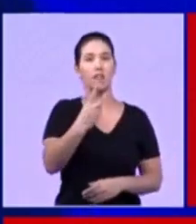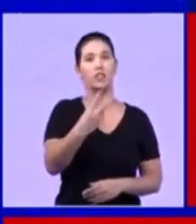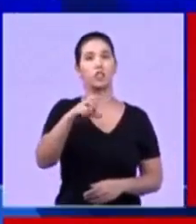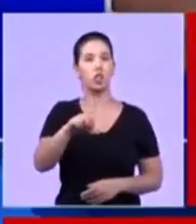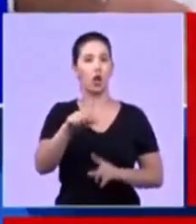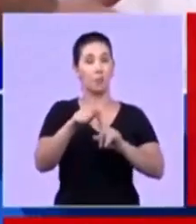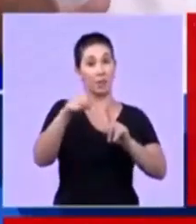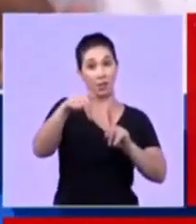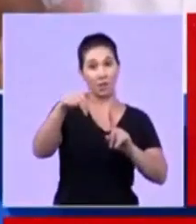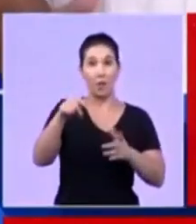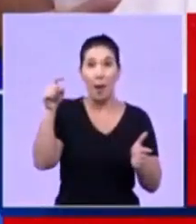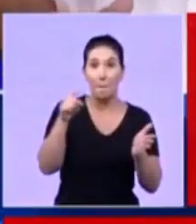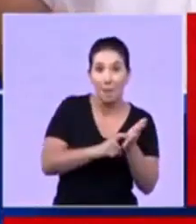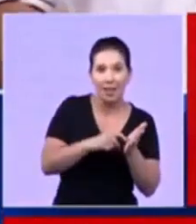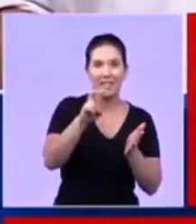vinte e nove de novembro aperta 50 e vem